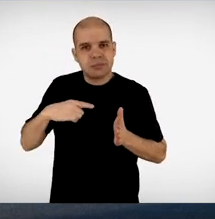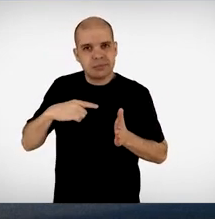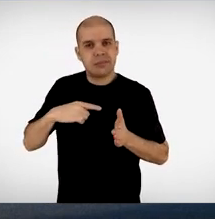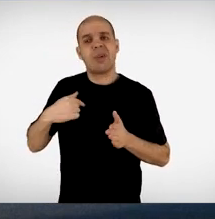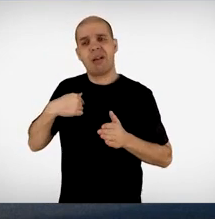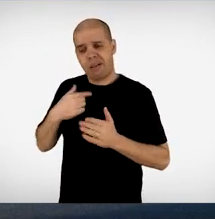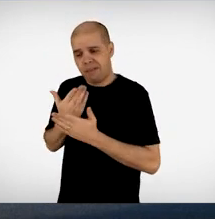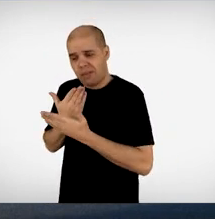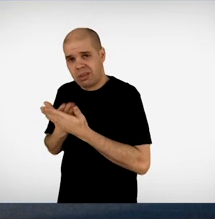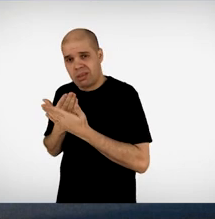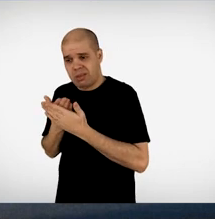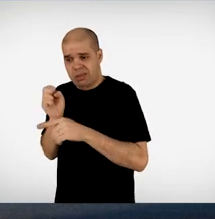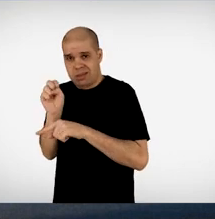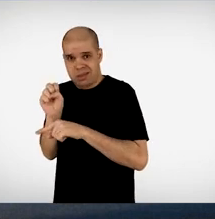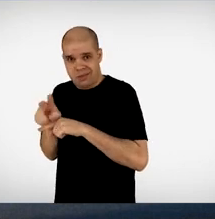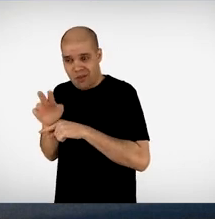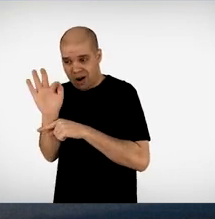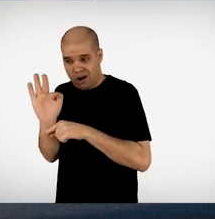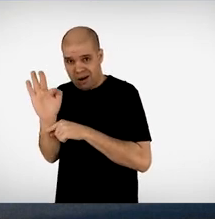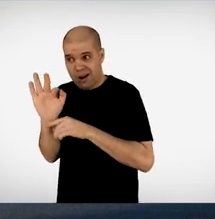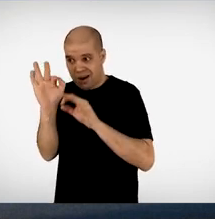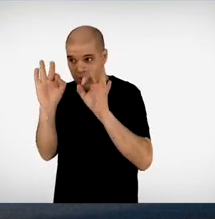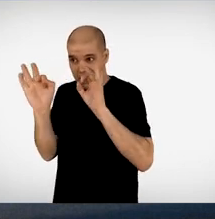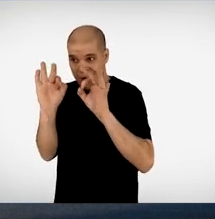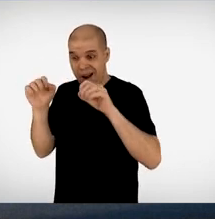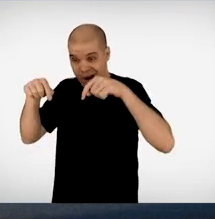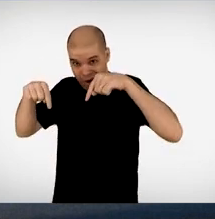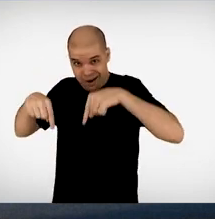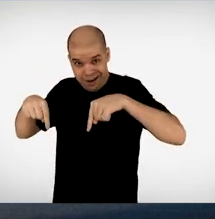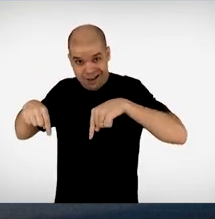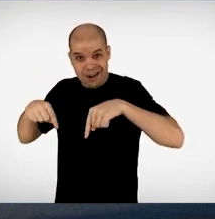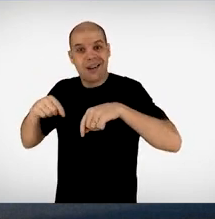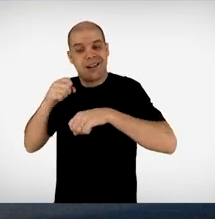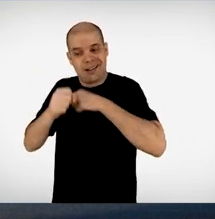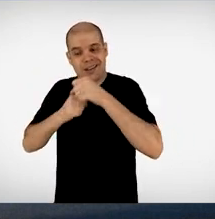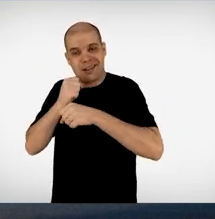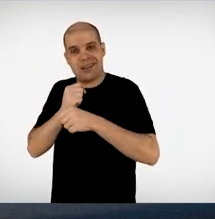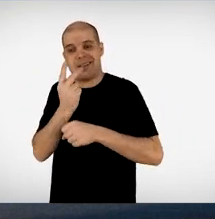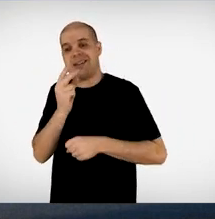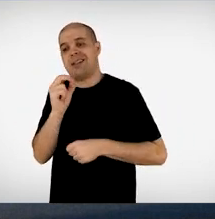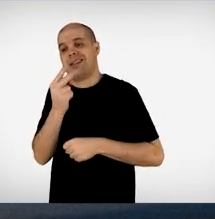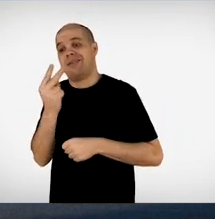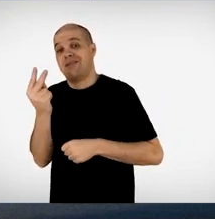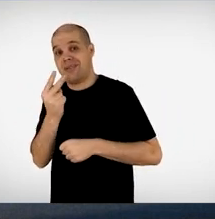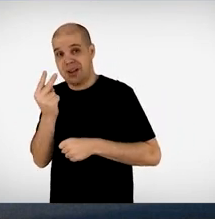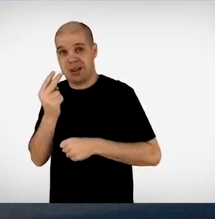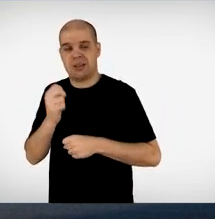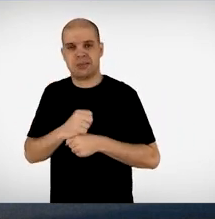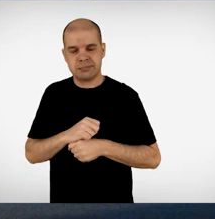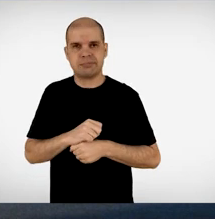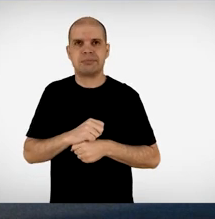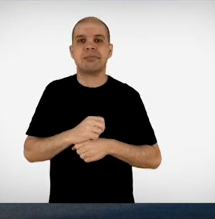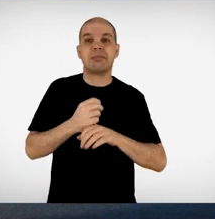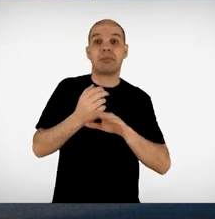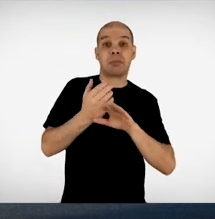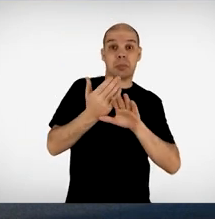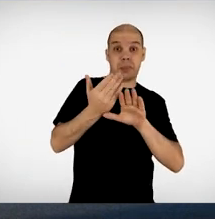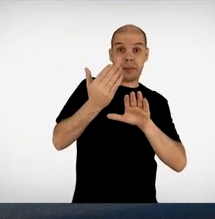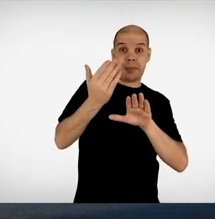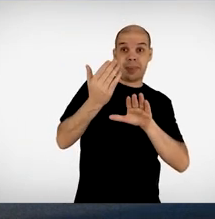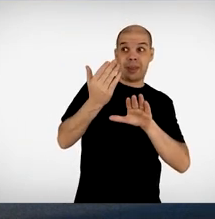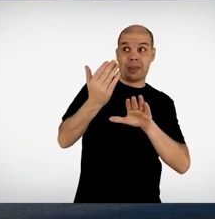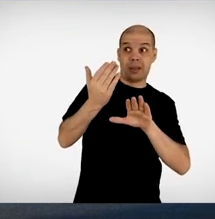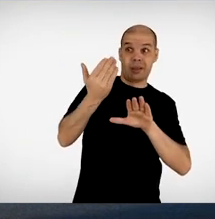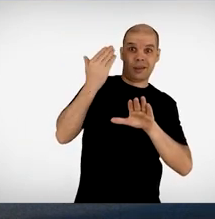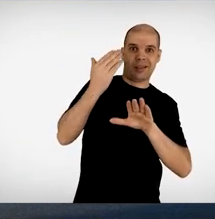ano e estou muito feliz de estar aqui hoje. O que eu queria ouvir de vocês comentando, que foi algo que eu pensei muito quando eu assisti esse filme no domingo